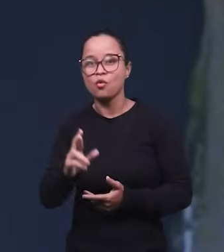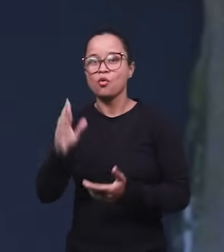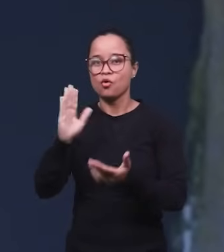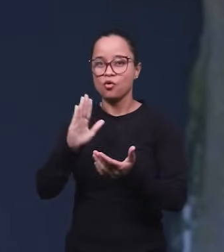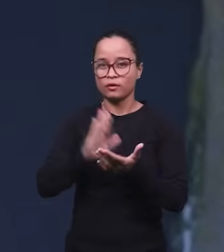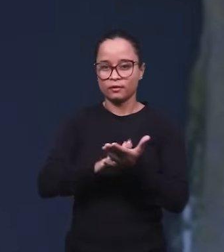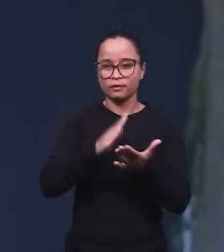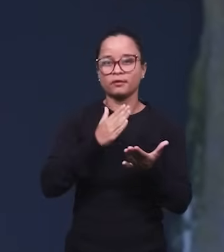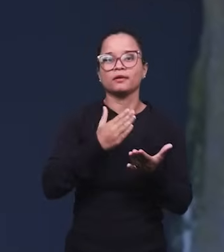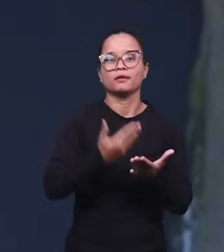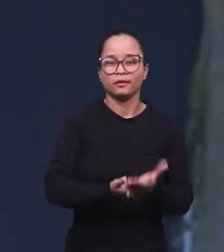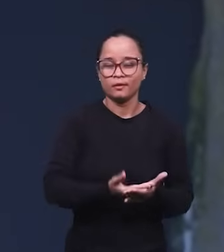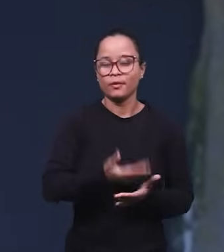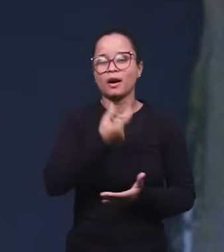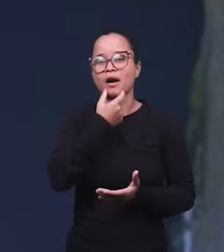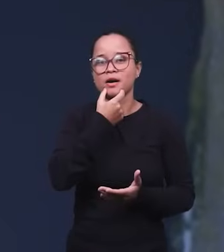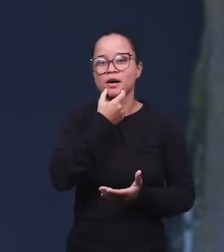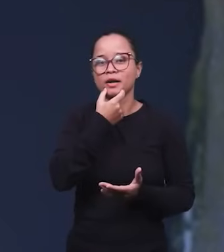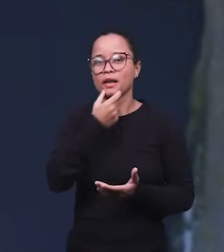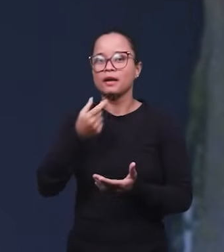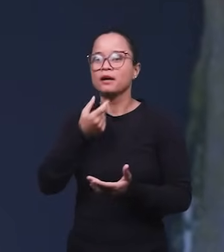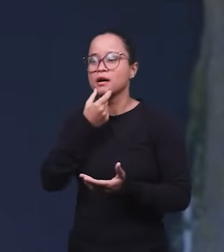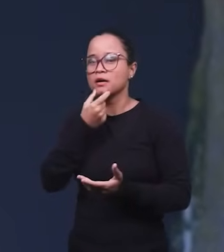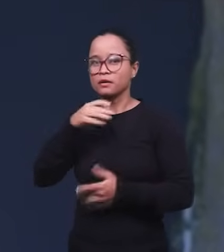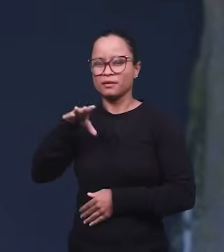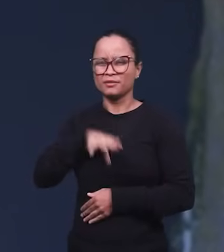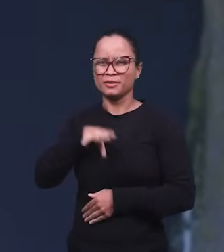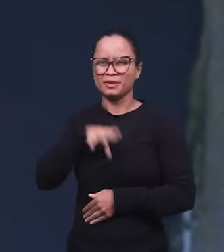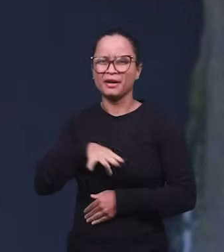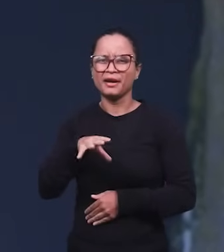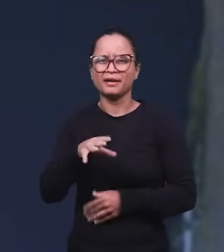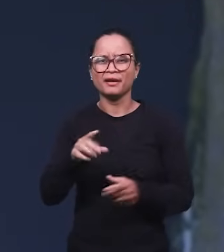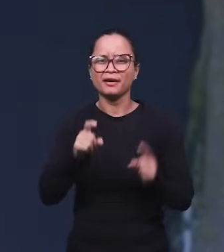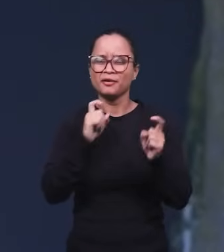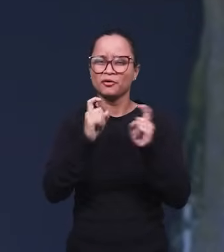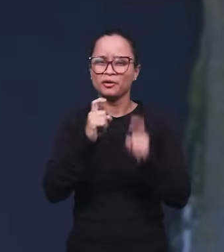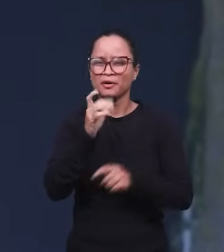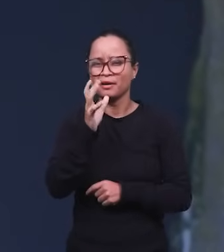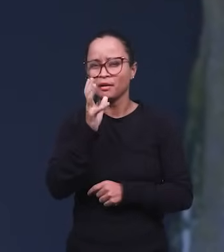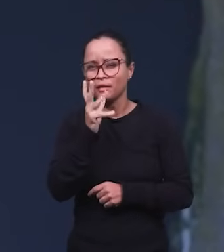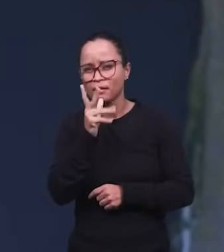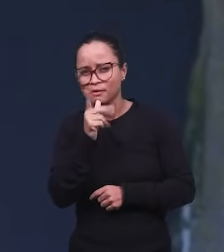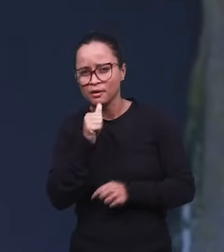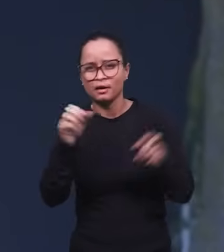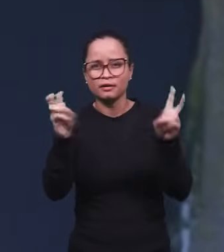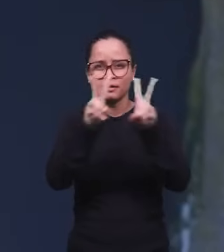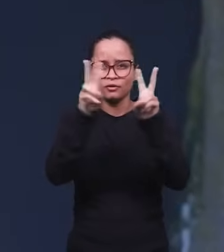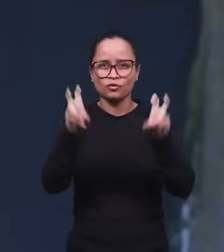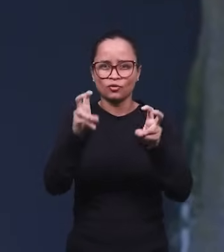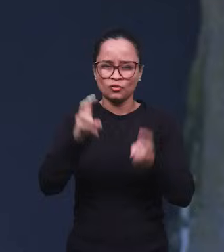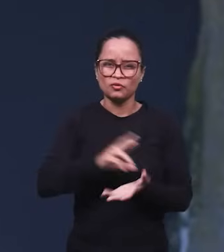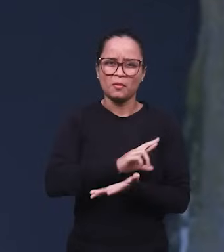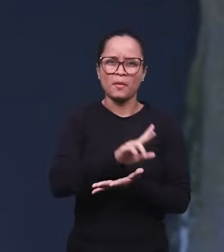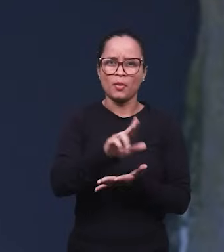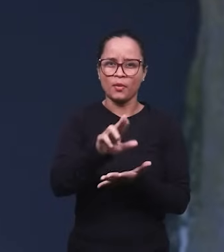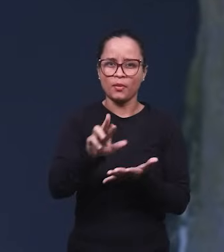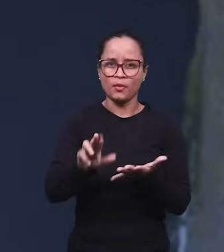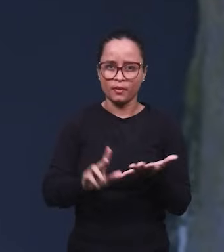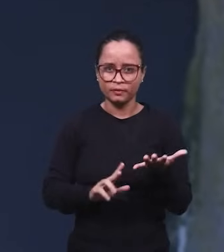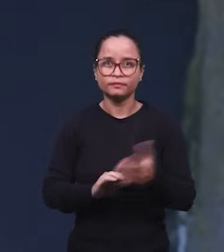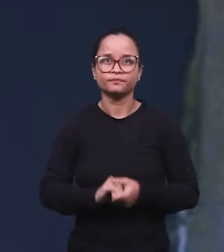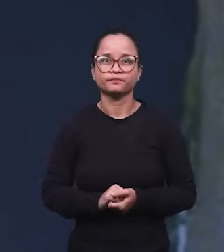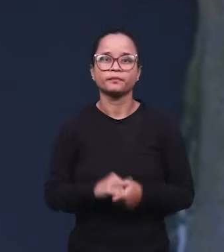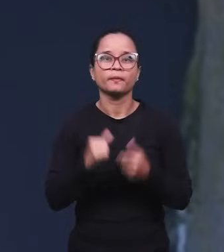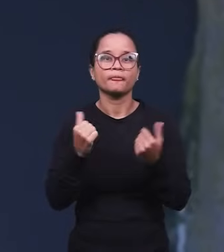traduzia para o inglês, do inglês para o português, e a reunião foi ficando demorada, né? E aí falamos de vários assuntos, né, a uma